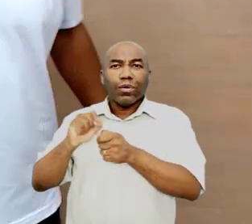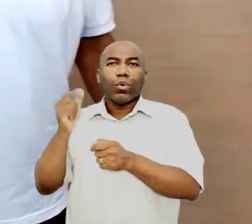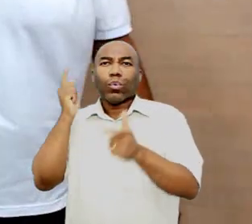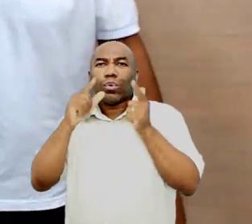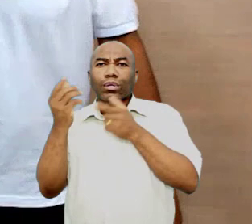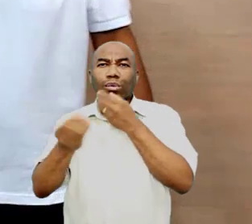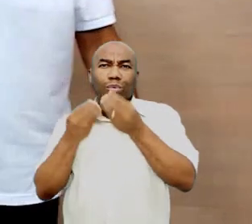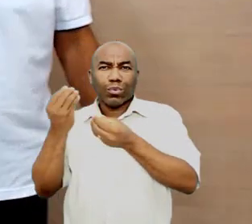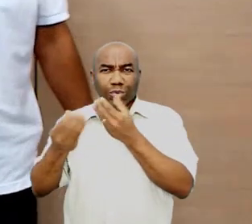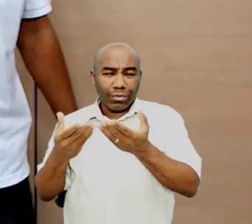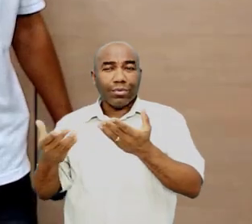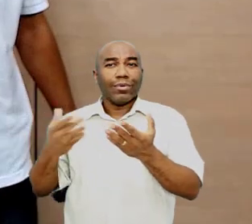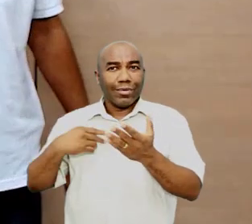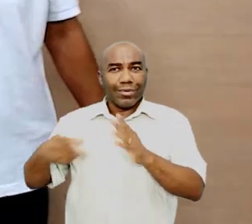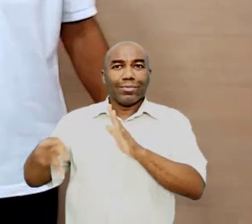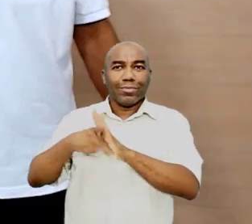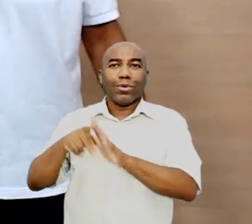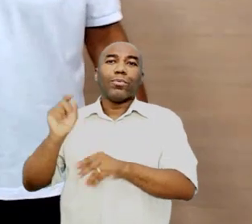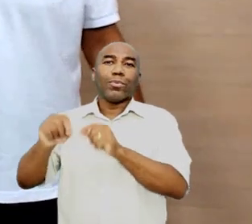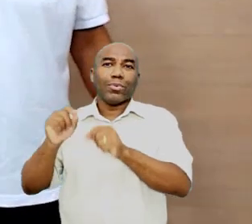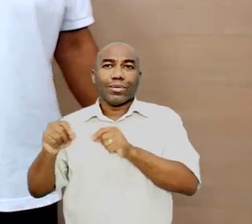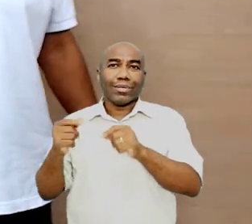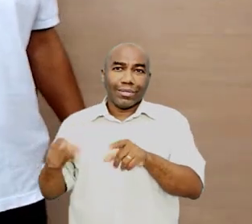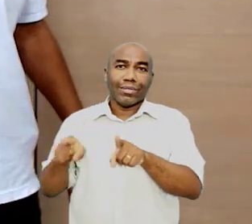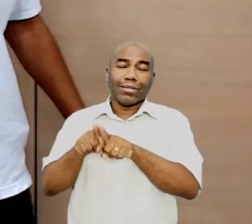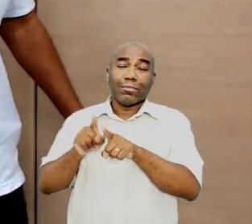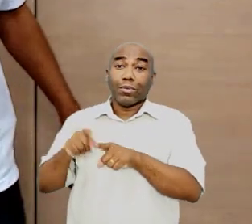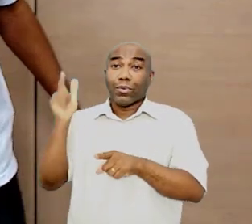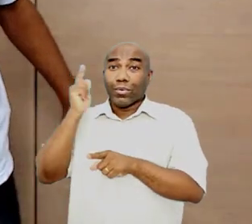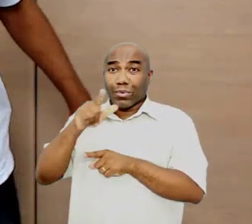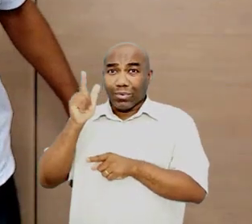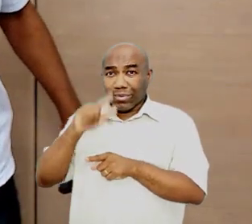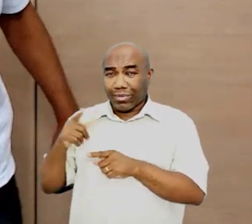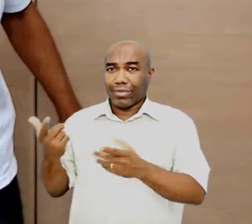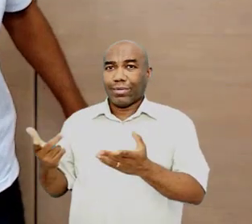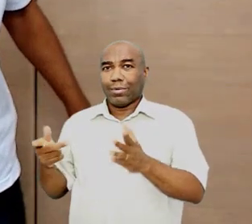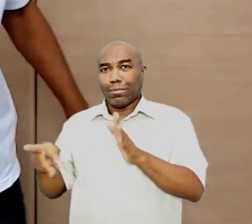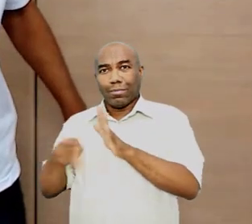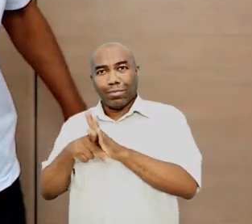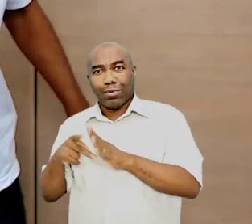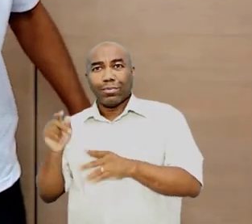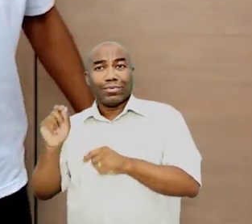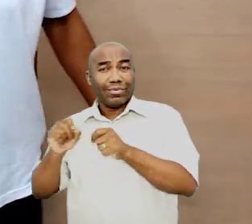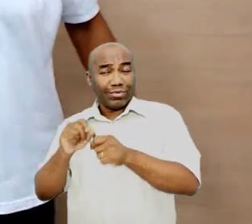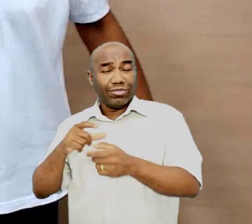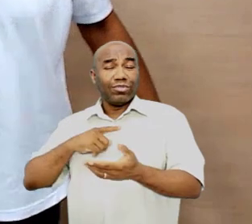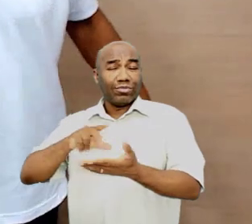partículas, sabe o que isso faz eu pensar? A simplicidade do vírus.